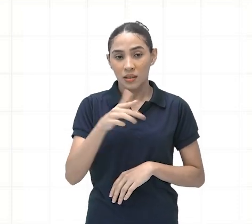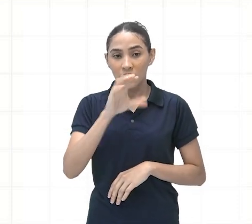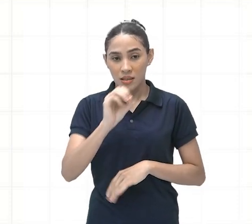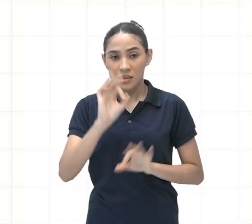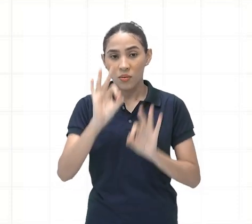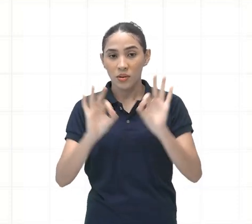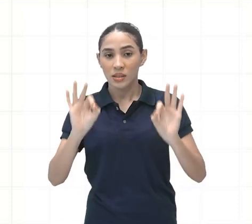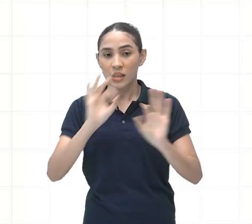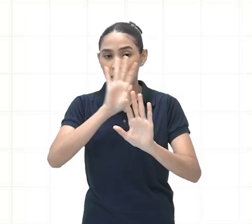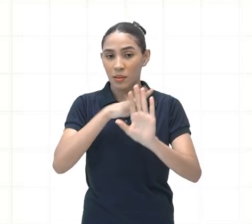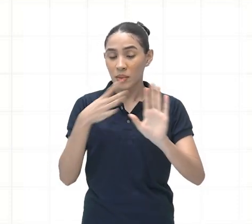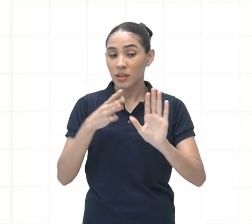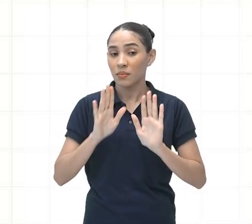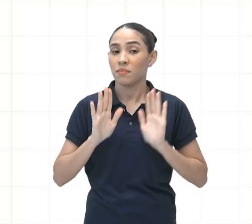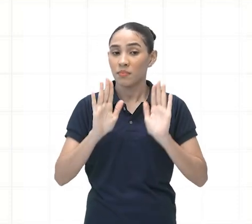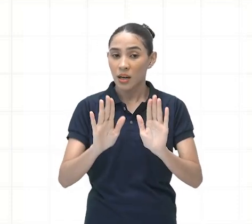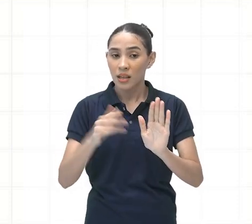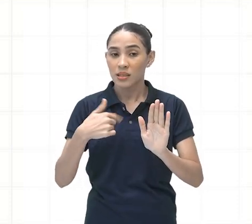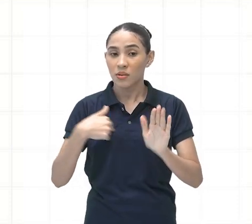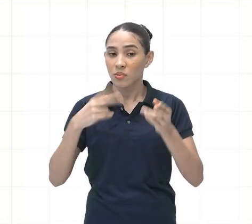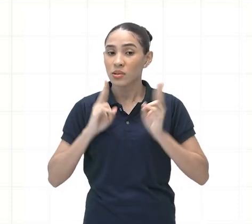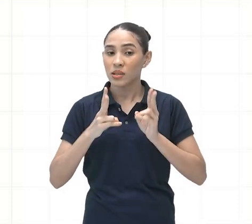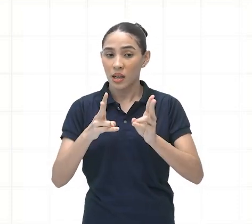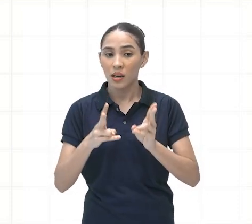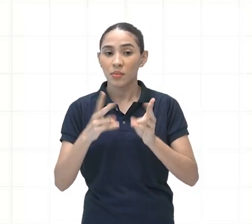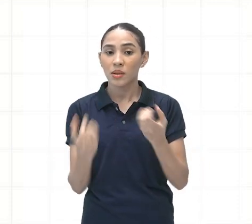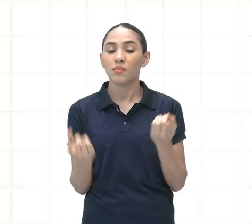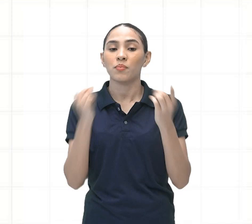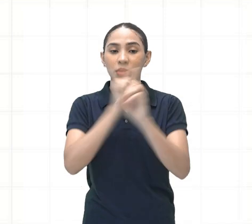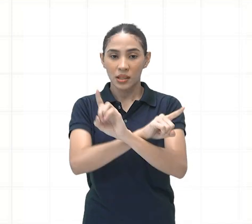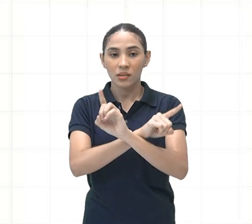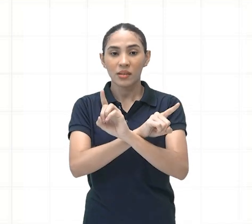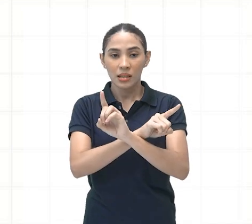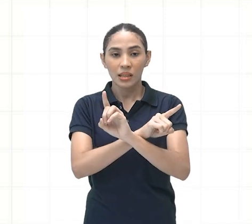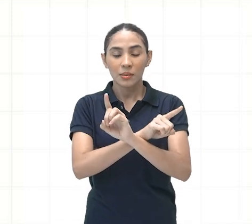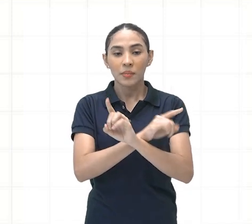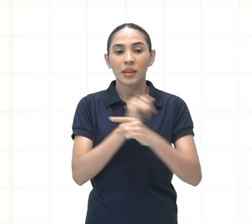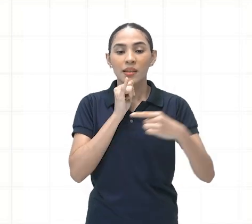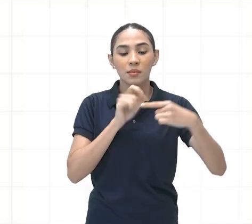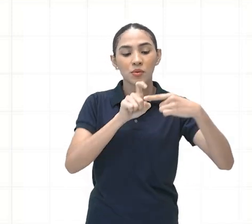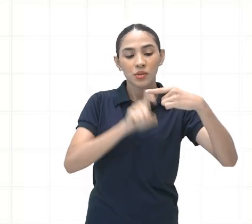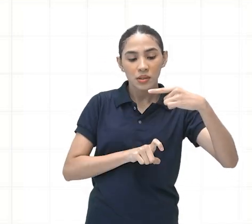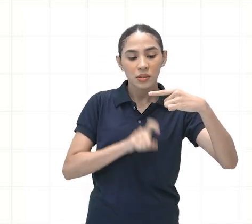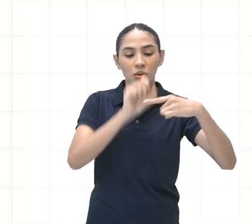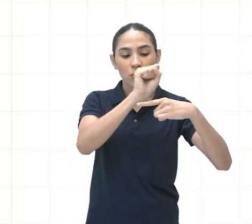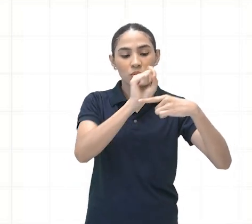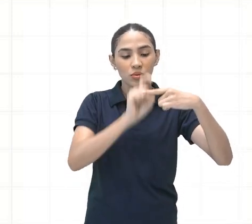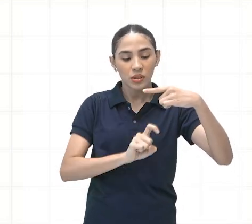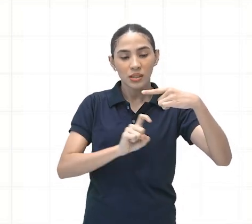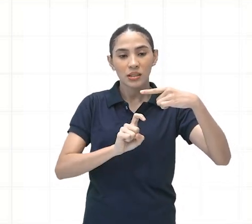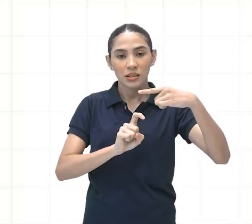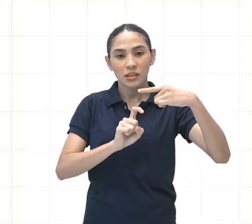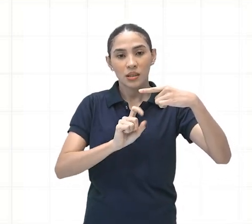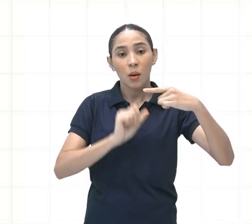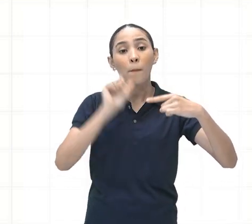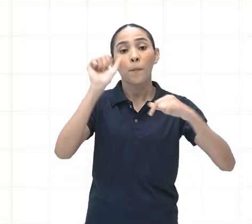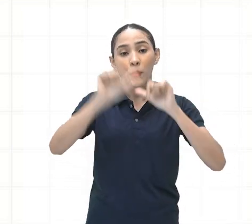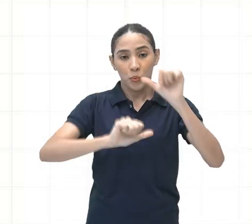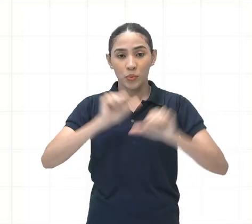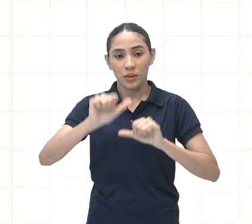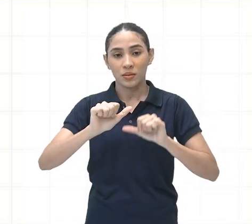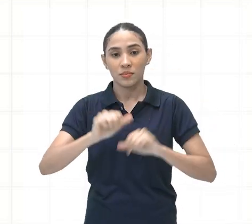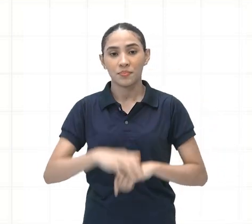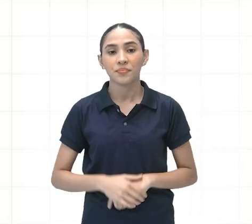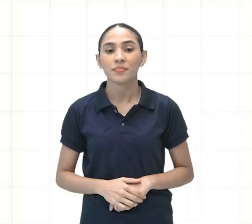da tabelinha, porém, eu sempre vou inverter o lado, né? A proporção que tem o